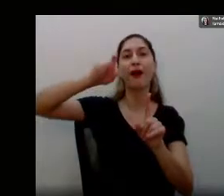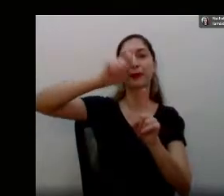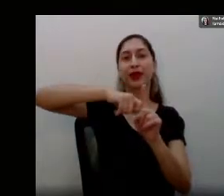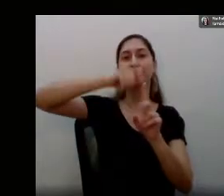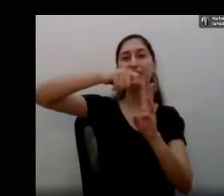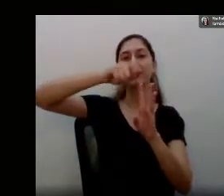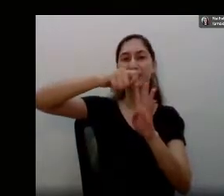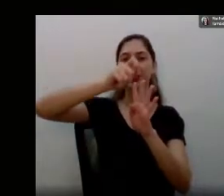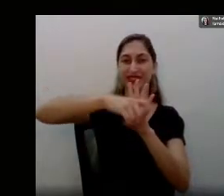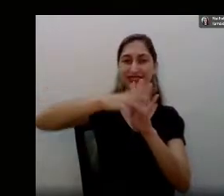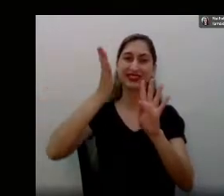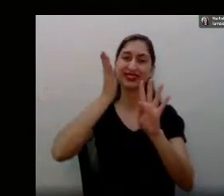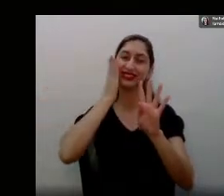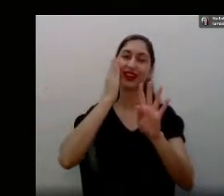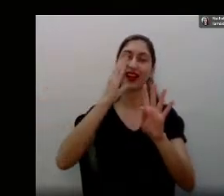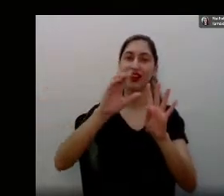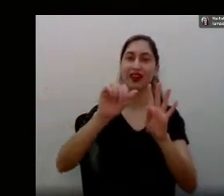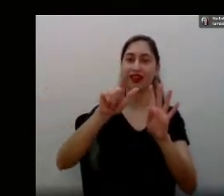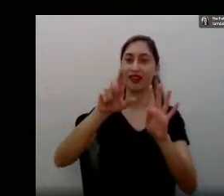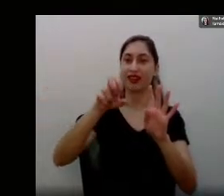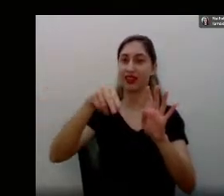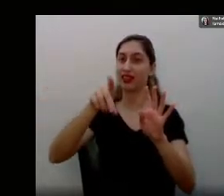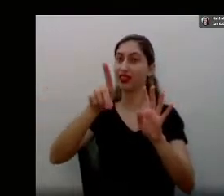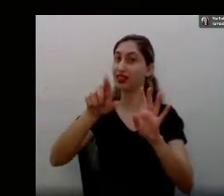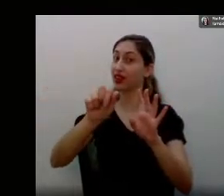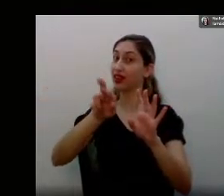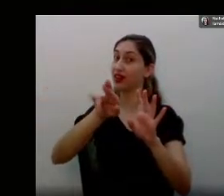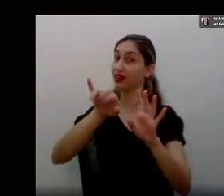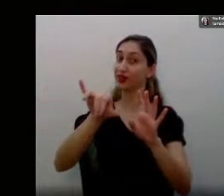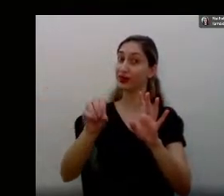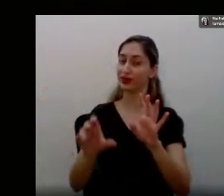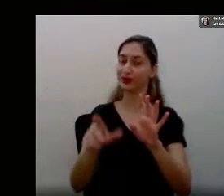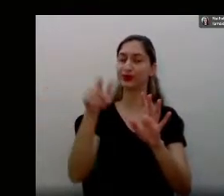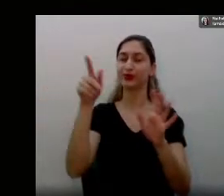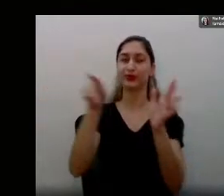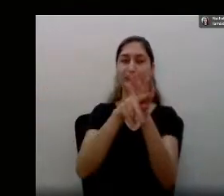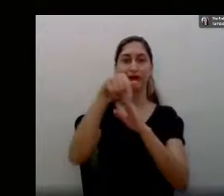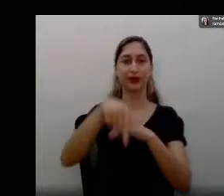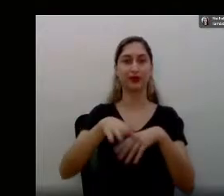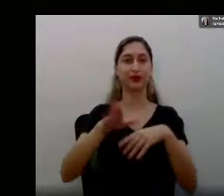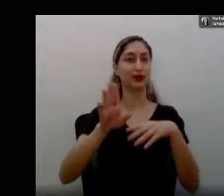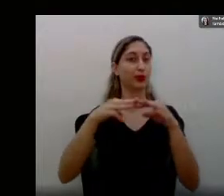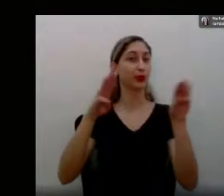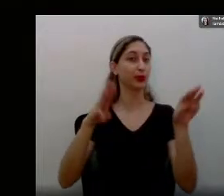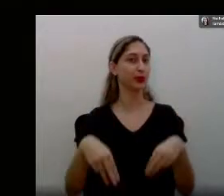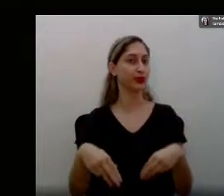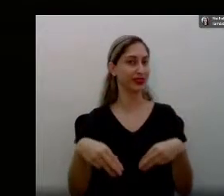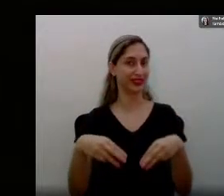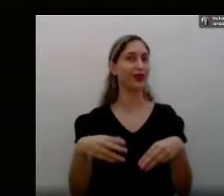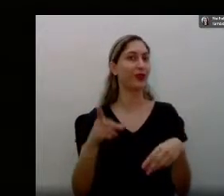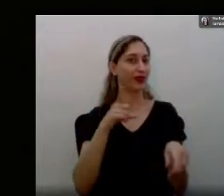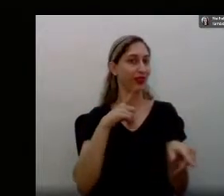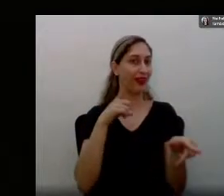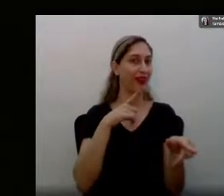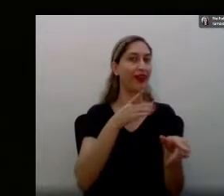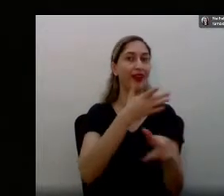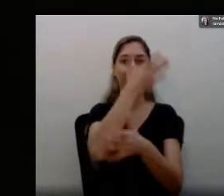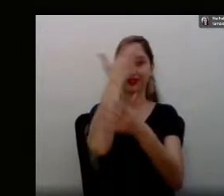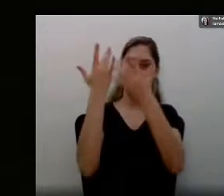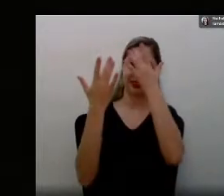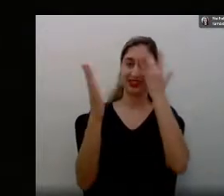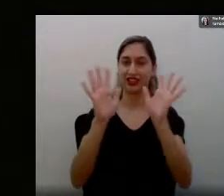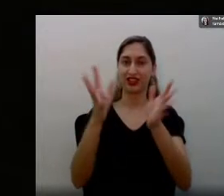que tem aqui no chat aqui uma galera que já recebeu já os calendários aí tá avançando aqui mais um pouquinho a